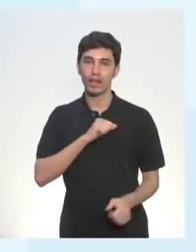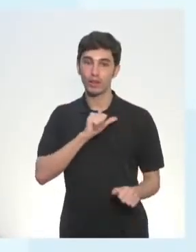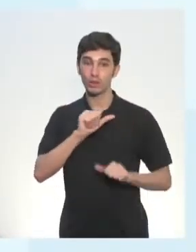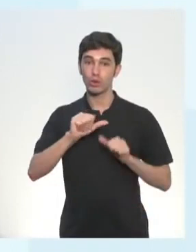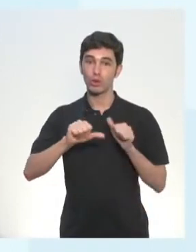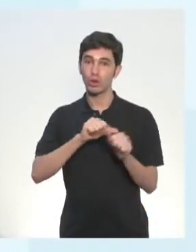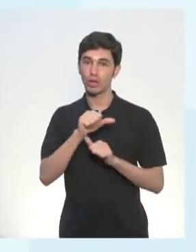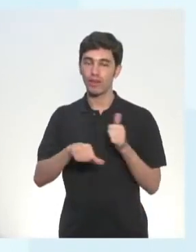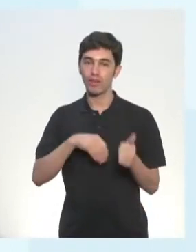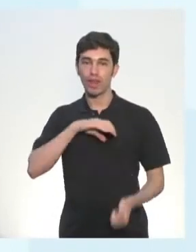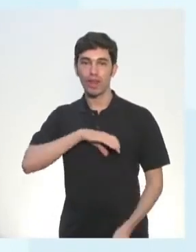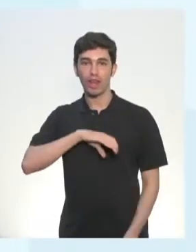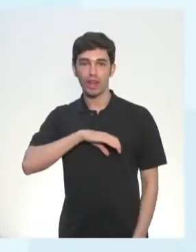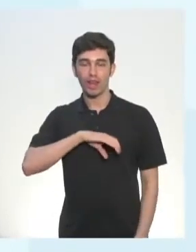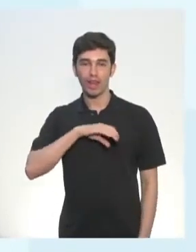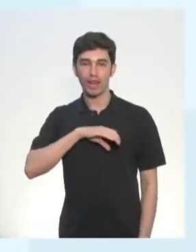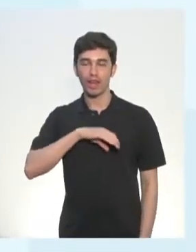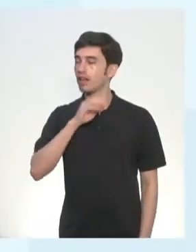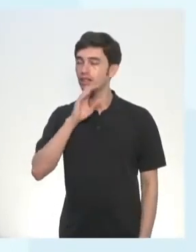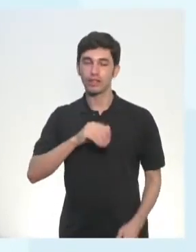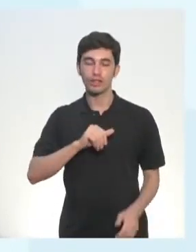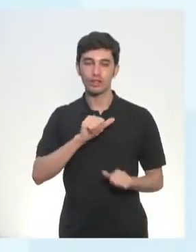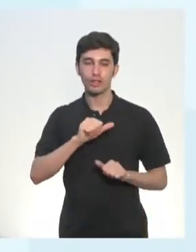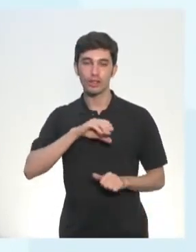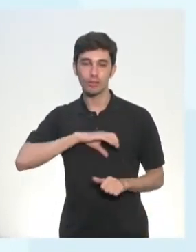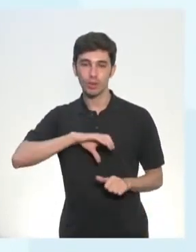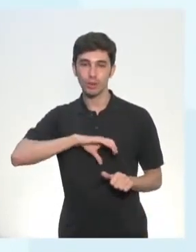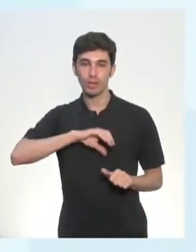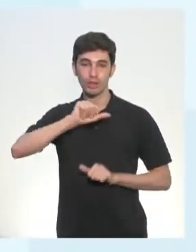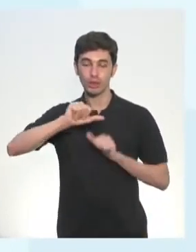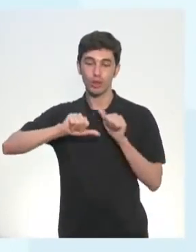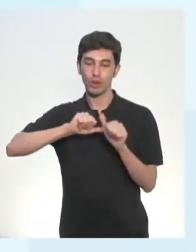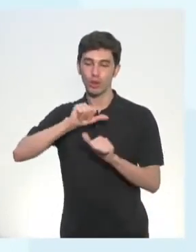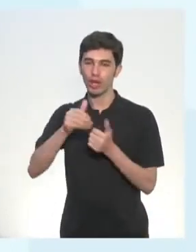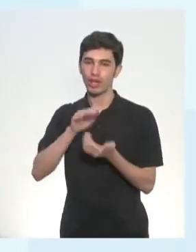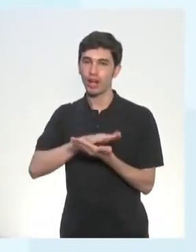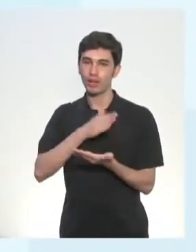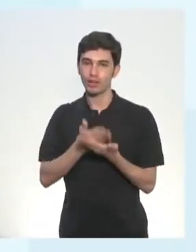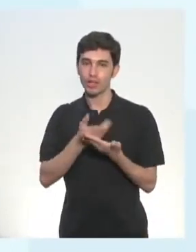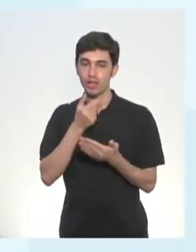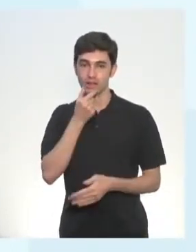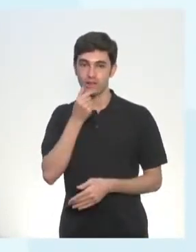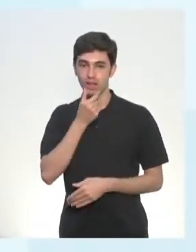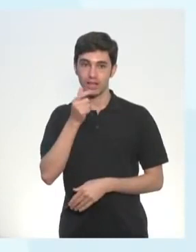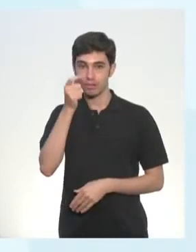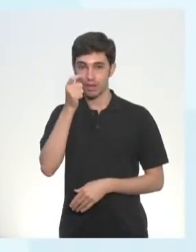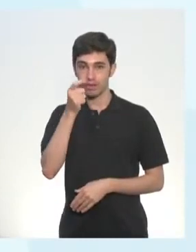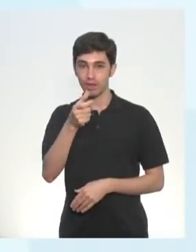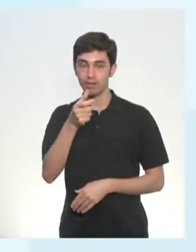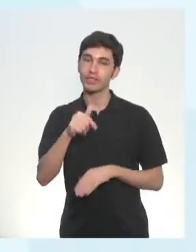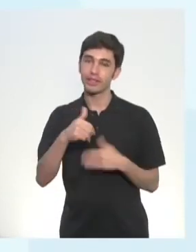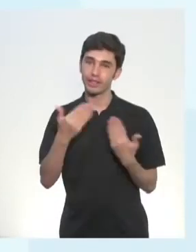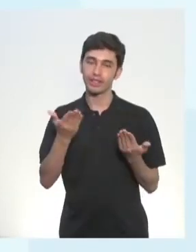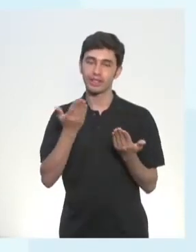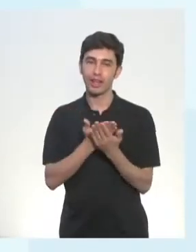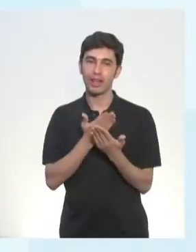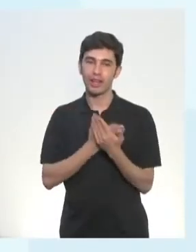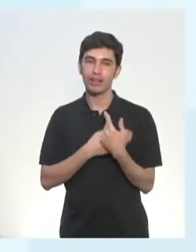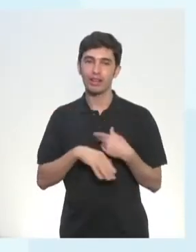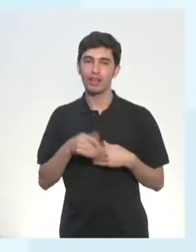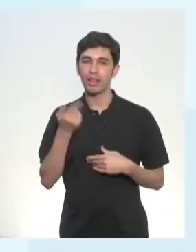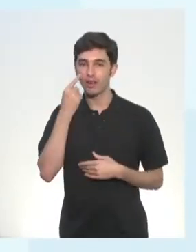para deixar a aula mais interessante. Então, a gente deixou aqui, então a gente vai fazer agora a leitura e a tradução, e aí fica mais fácil de responder. Vamos